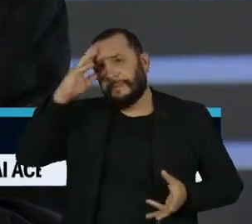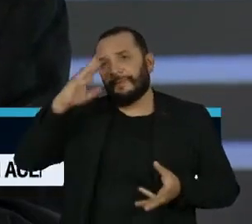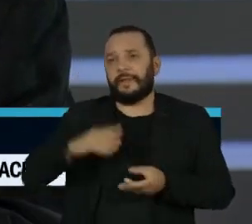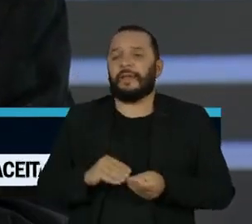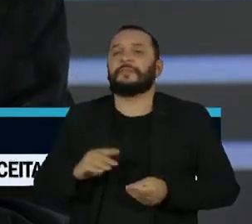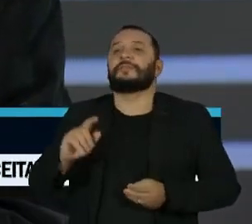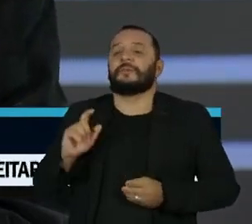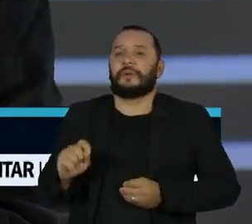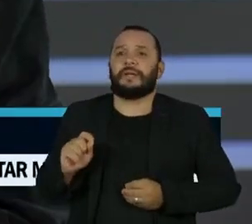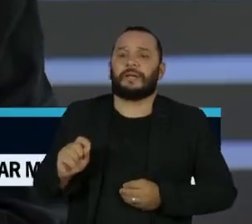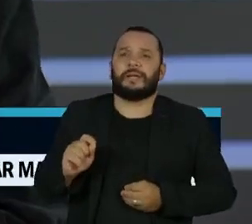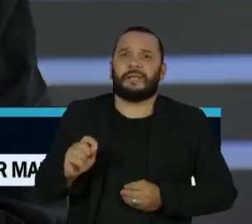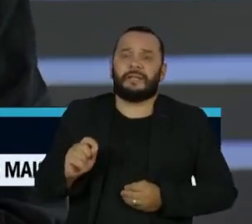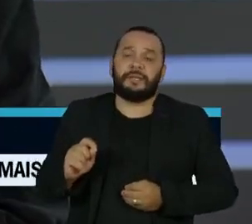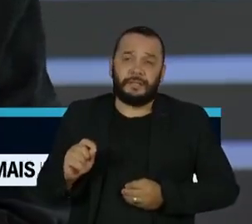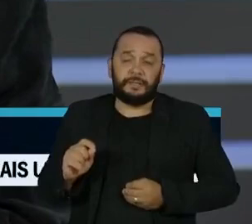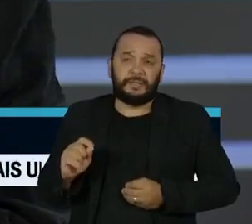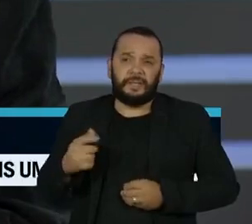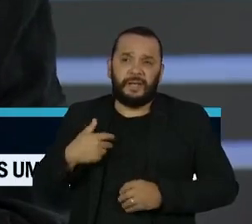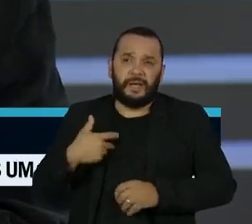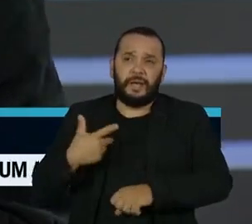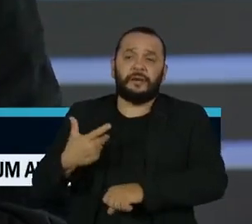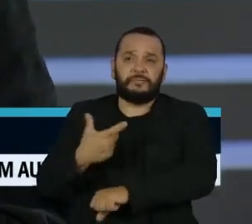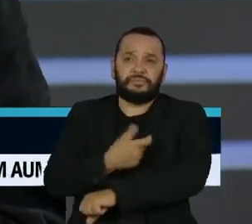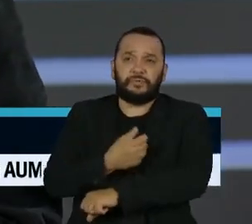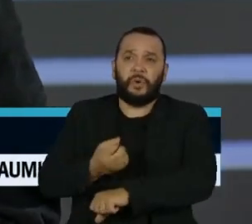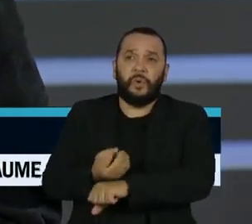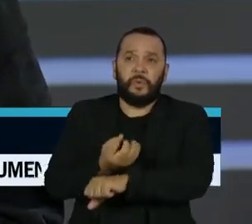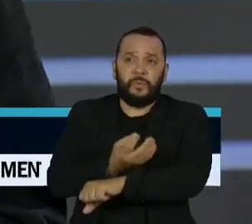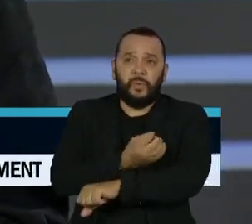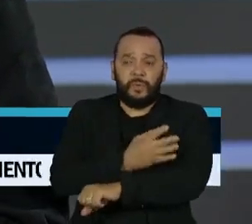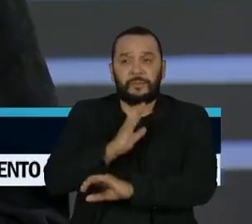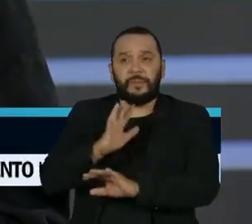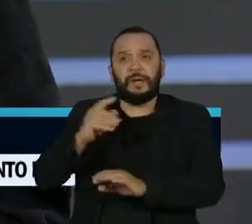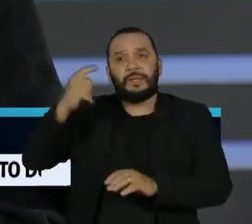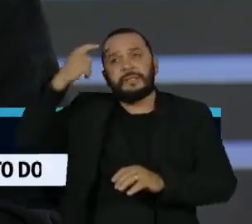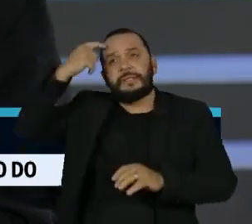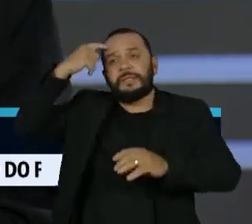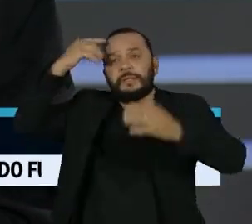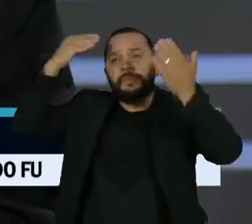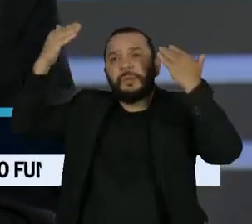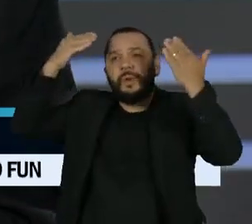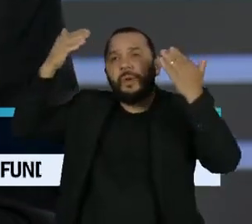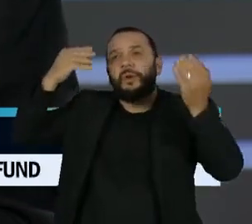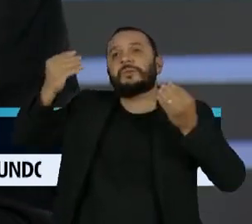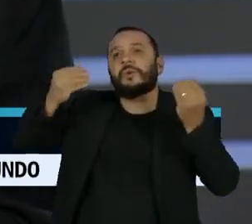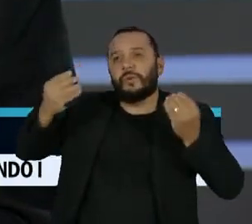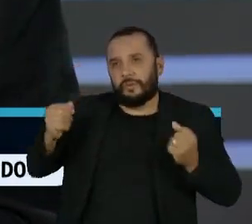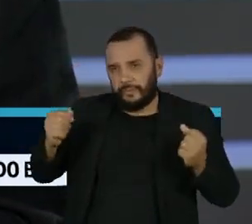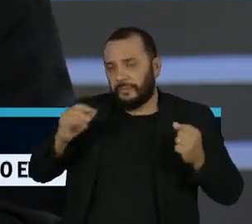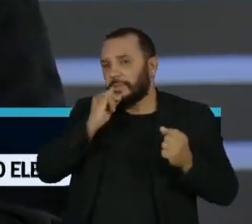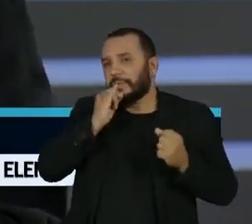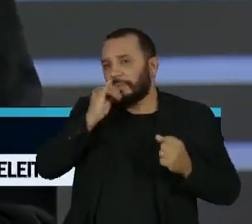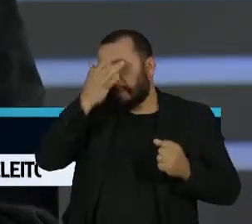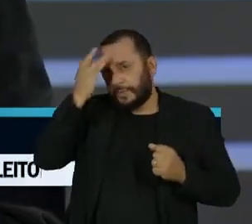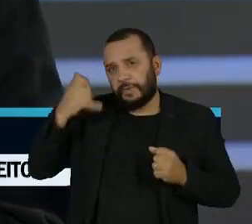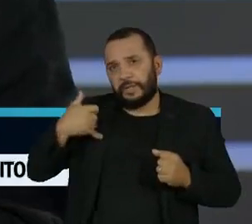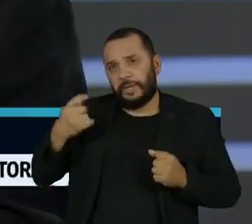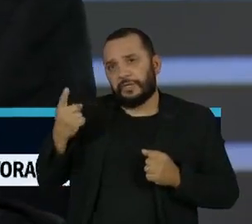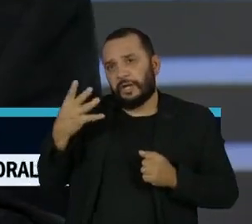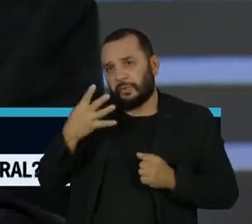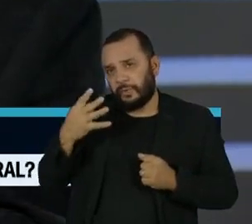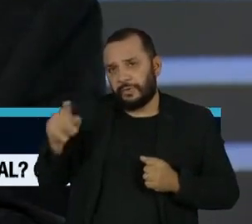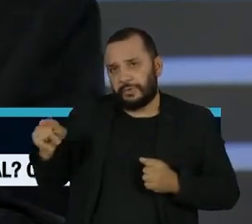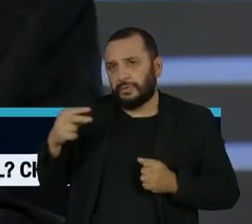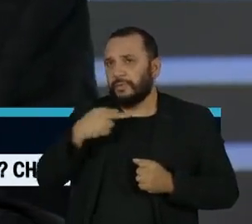uma órbita hormonal, mas não é uma órbita psicológica, visto que, por exemplo, uma pessoa de 14 anos não pode